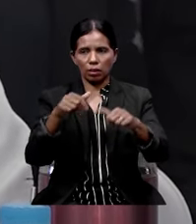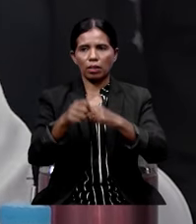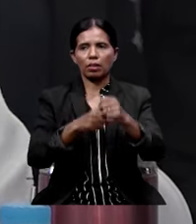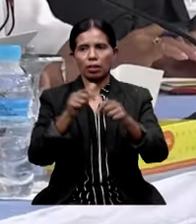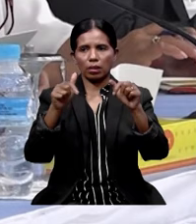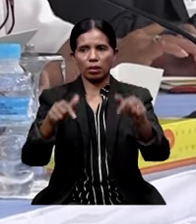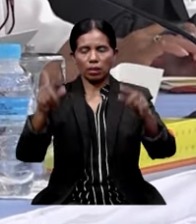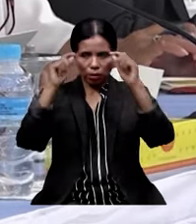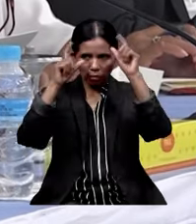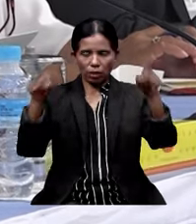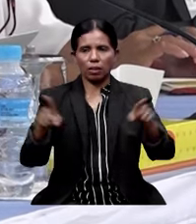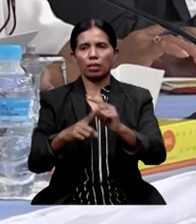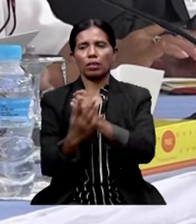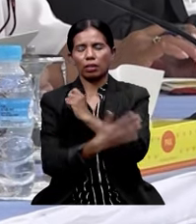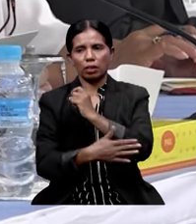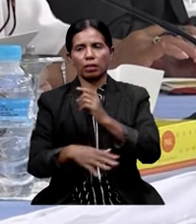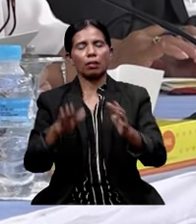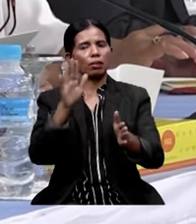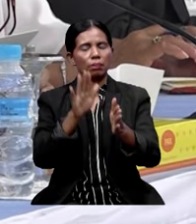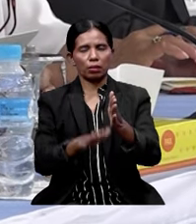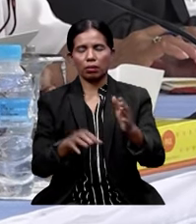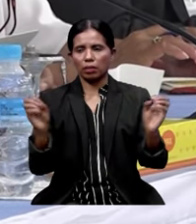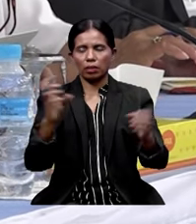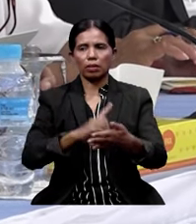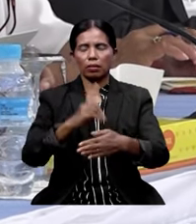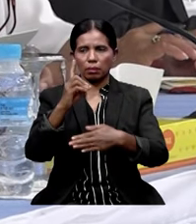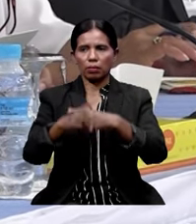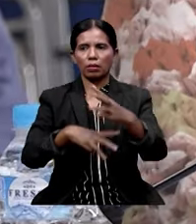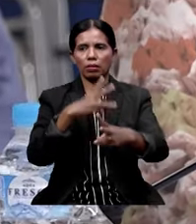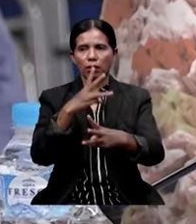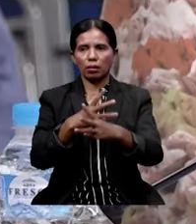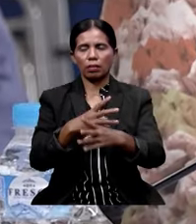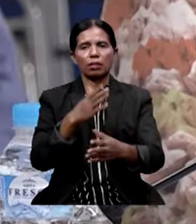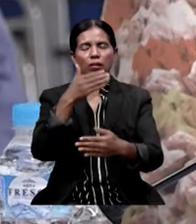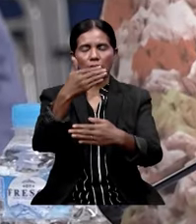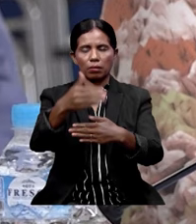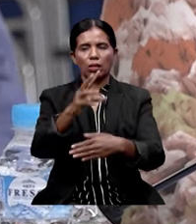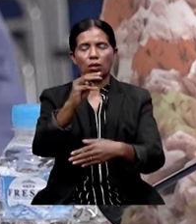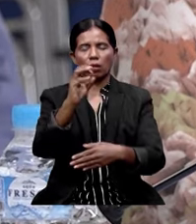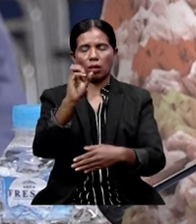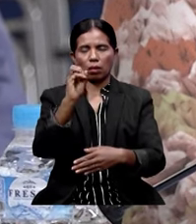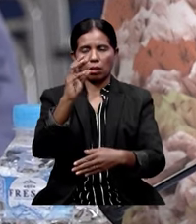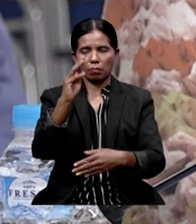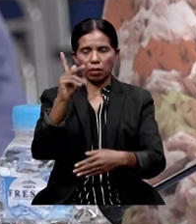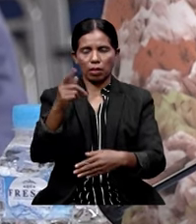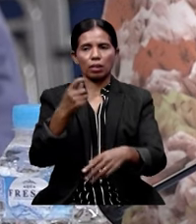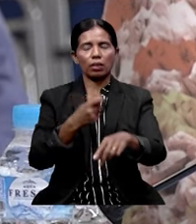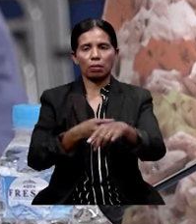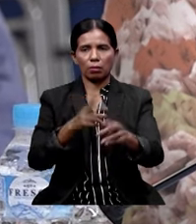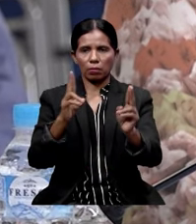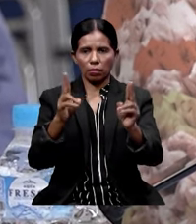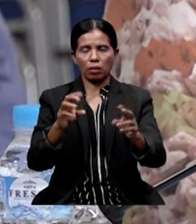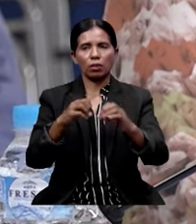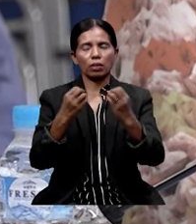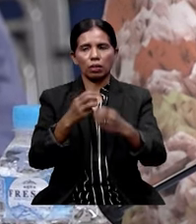adesão ne Timor Leste no dar nação menos desenvolvimento e a mundo nebe adere ba OMK o tempo nebe lalais liu.